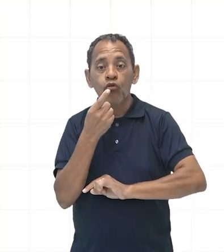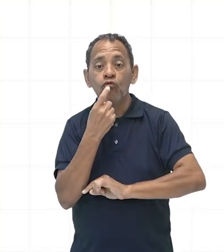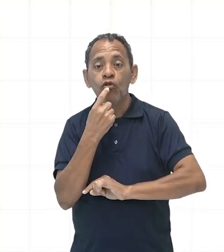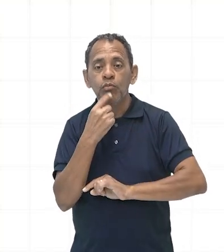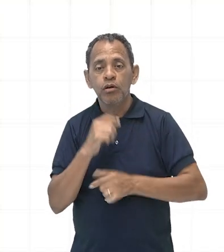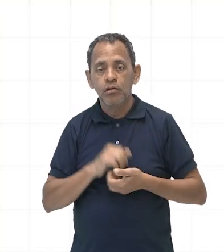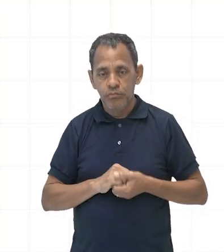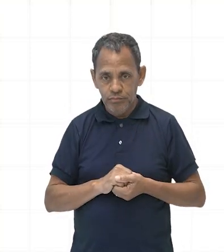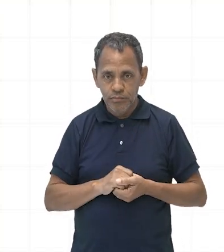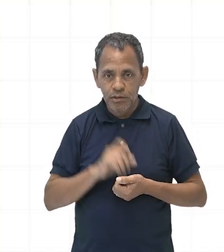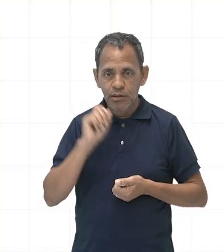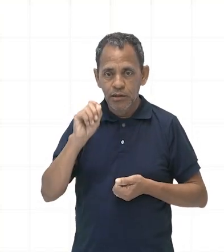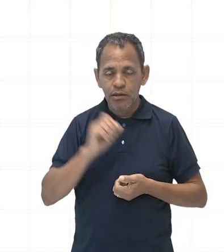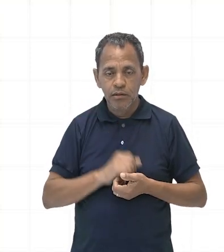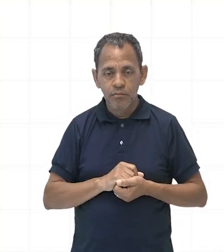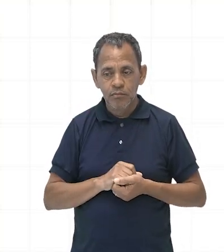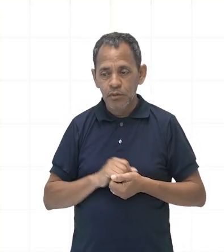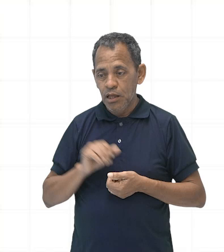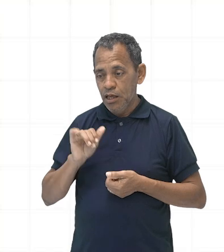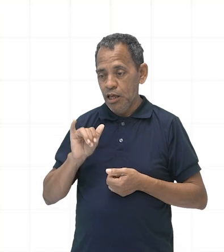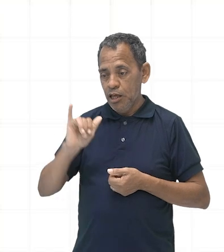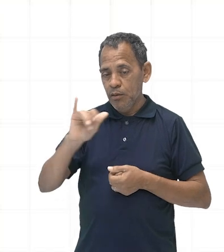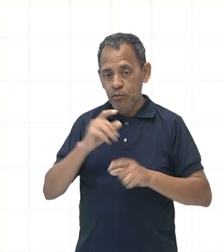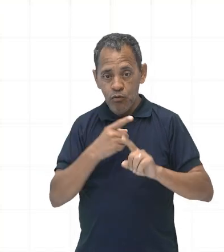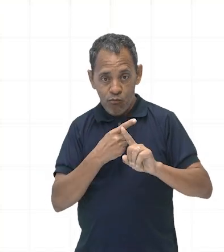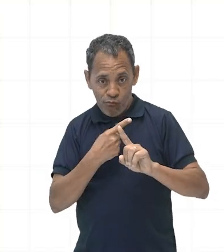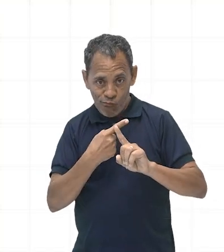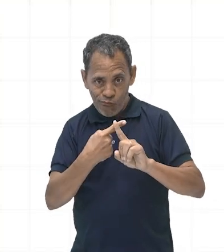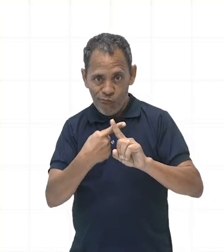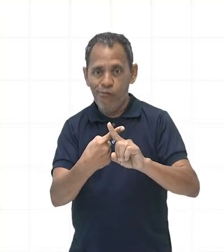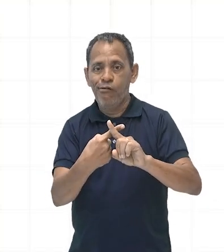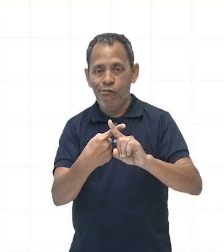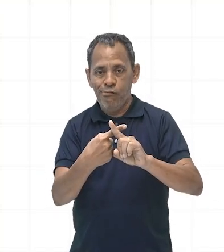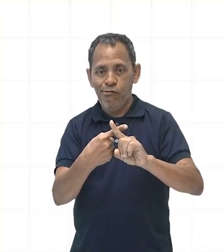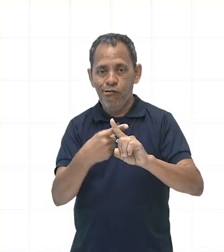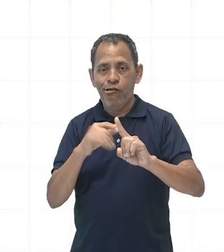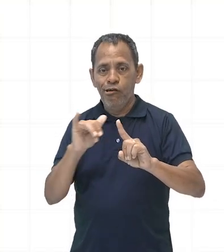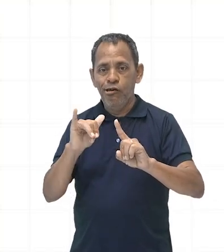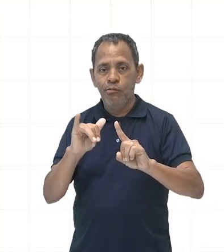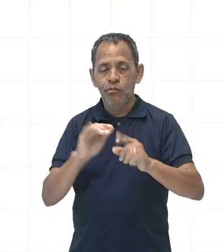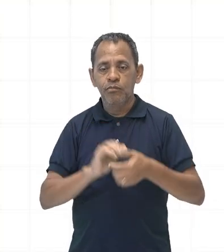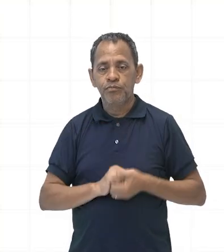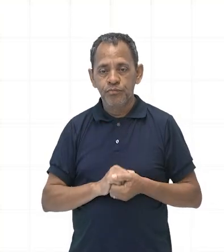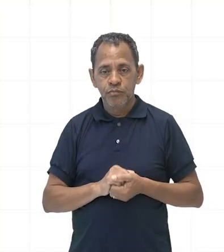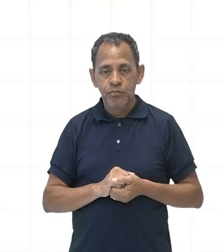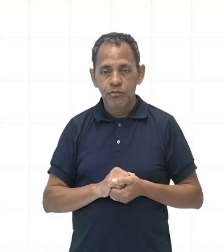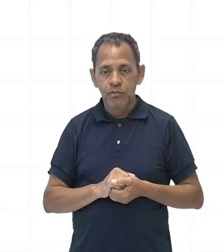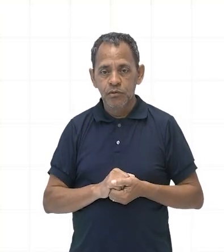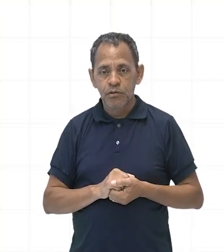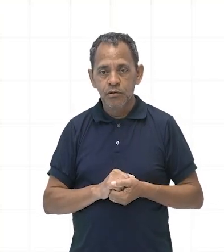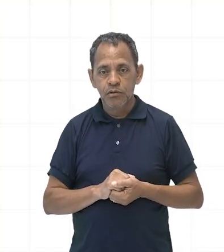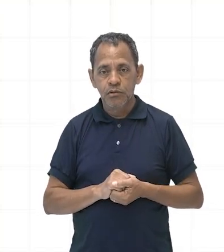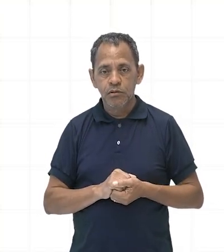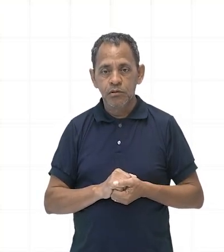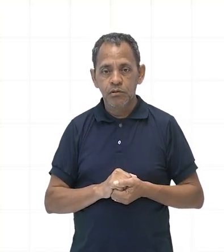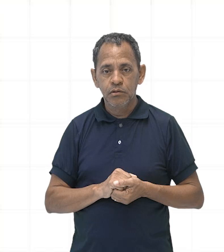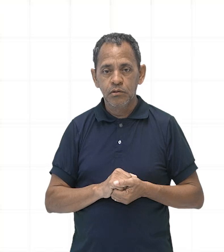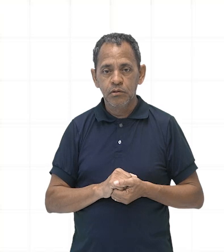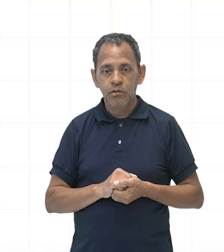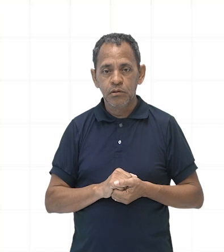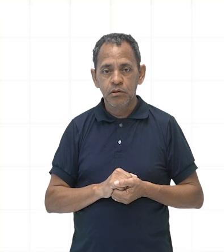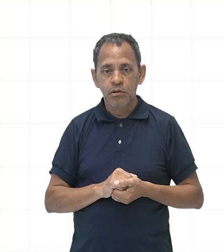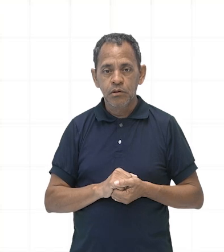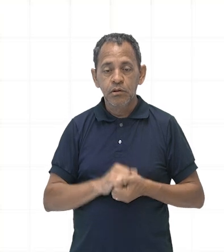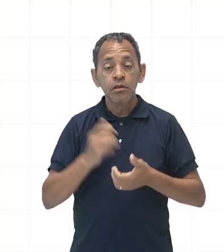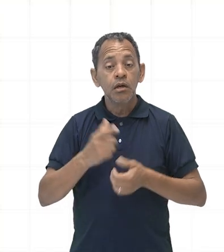é o quadradinho em vermelho? É y vezes y, que é y ao quadrado. Logo, o que é que eu tenho? Eu tenho